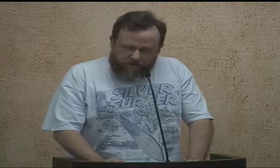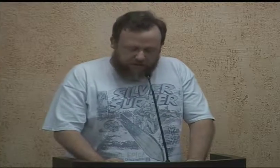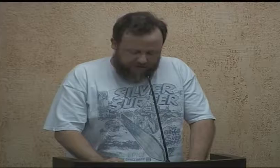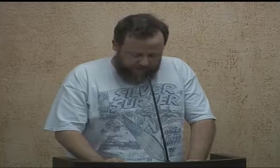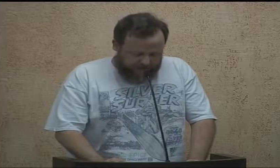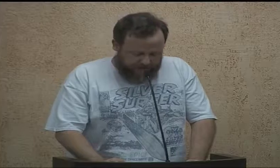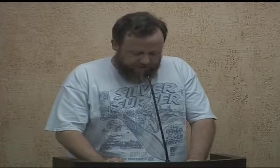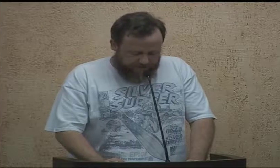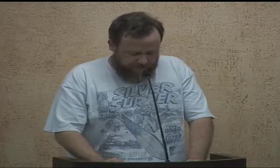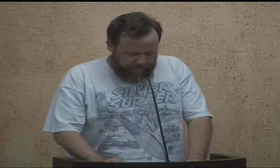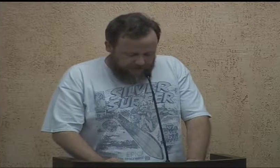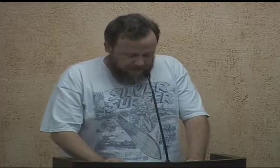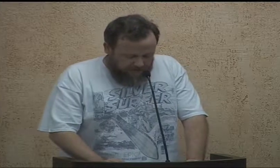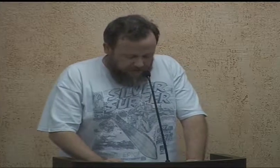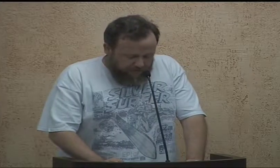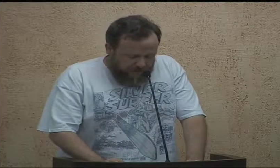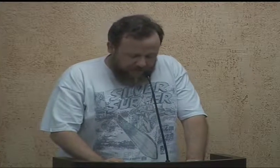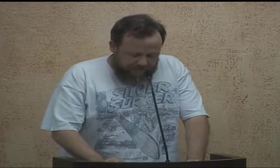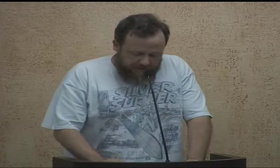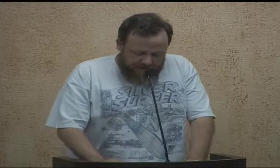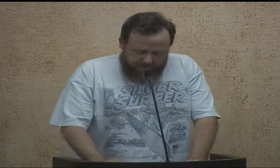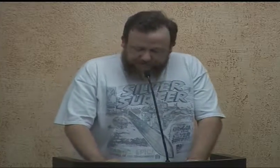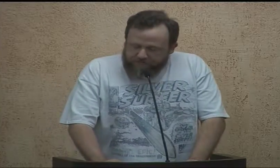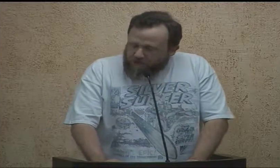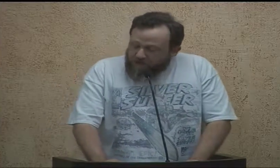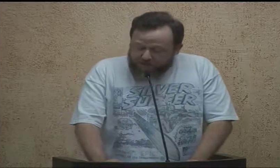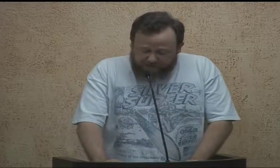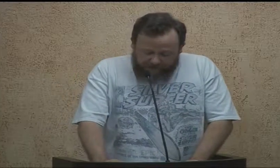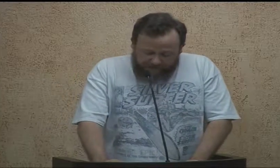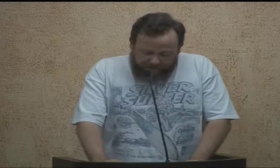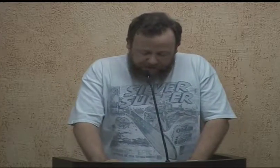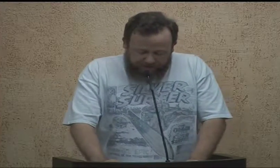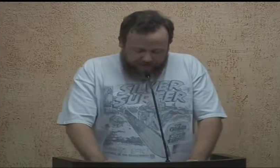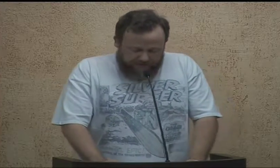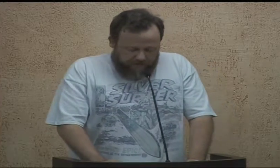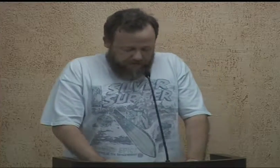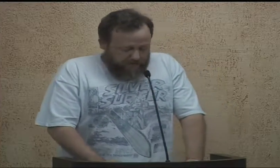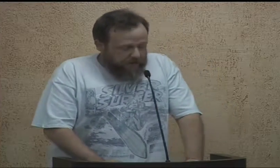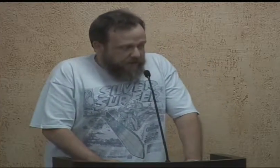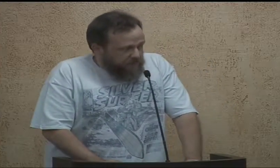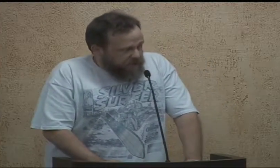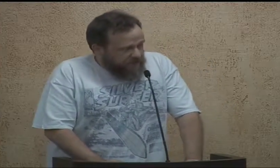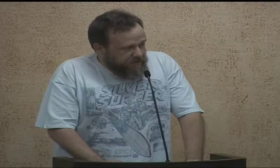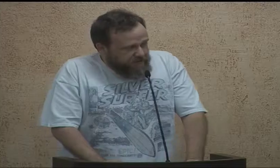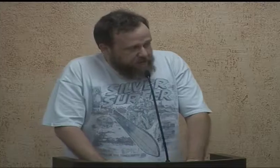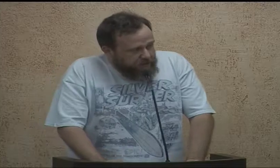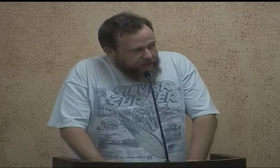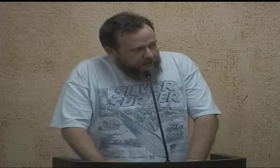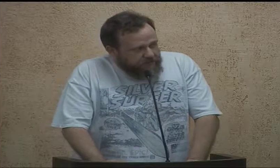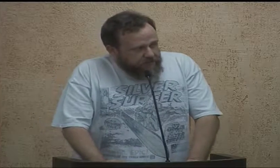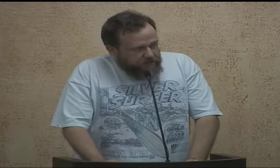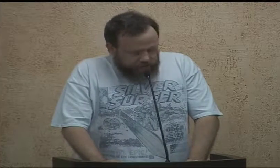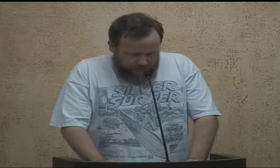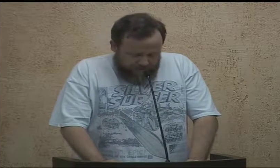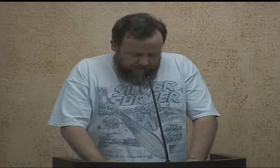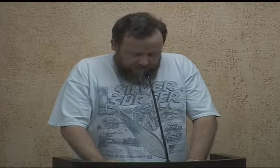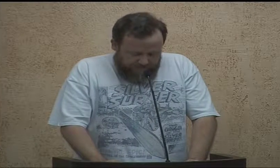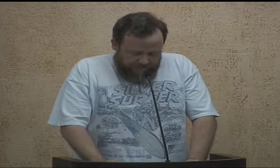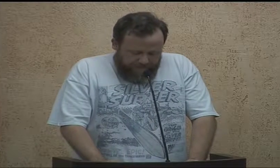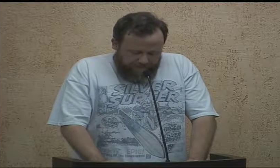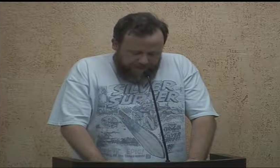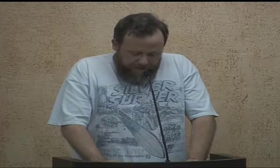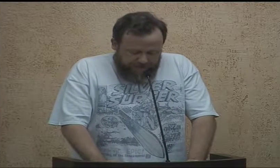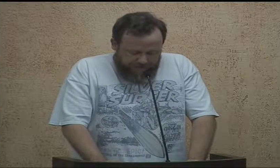das histórias em quadrinhos. Para esse ano, a nossa expectativa é passar de 1.500